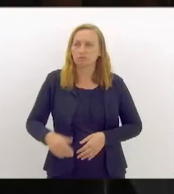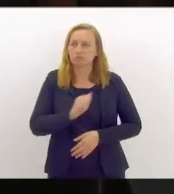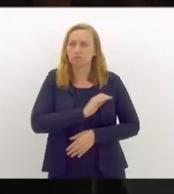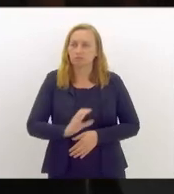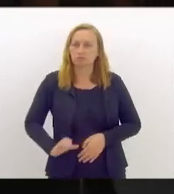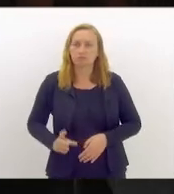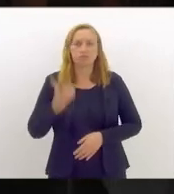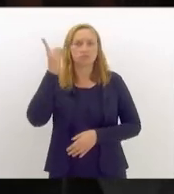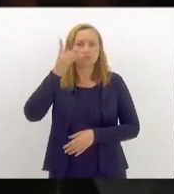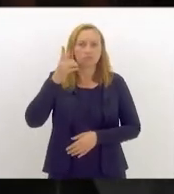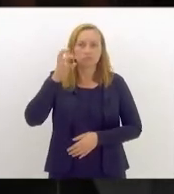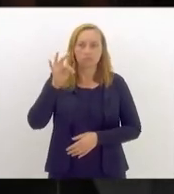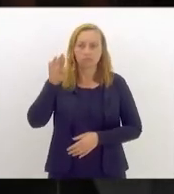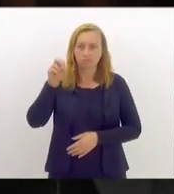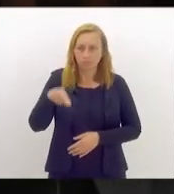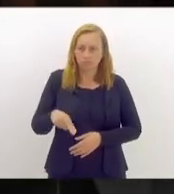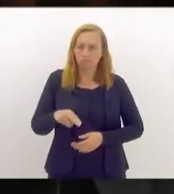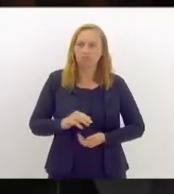Elton